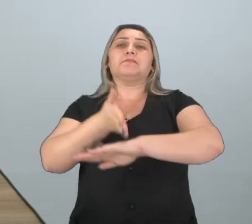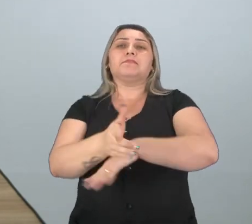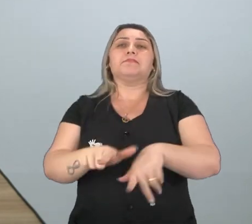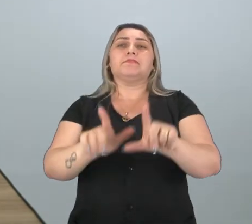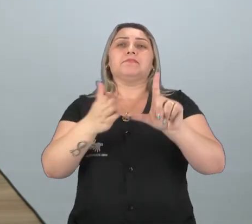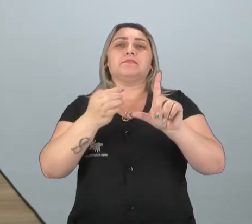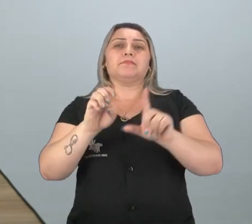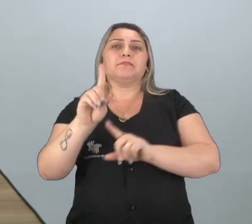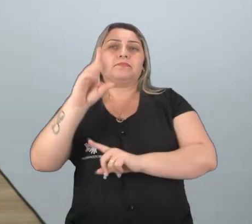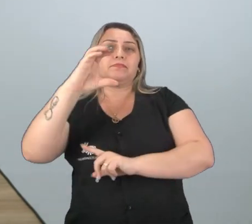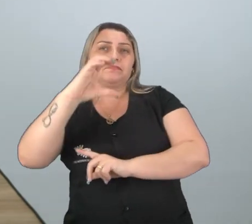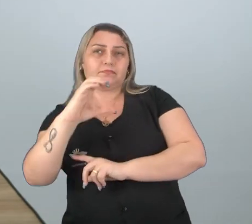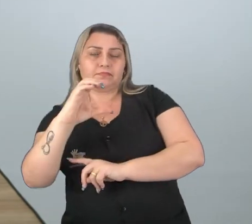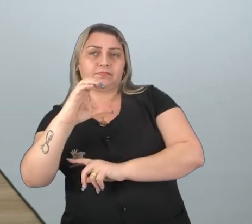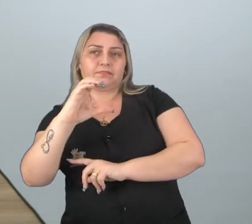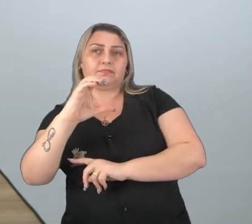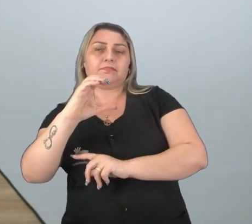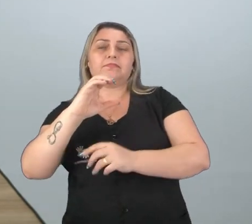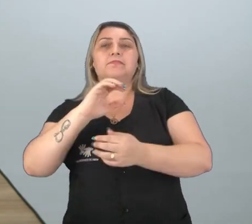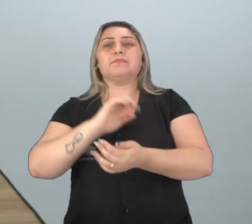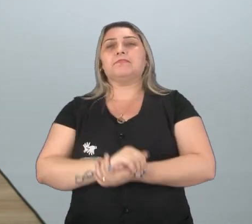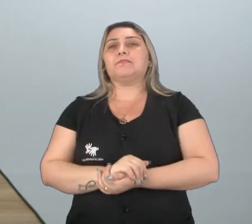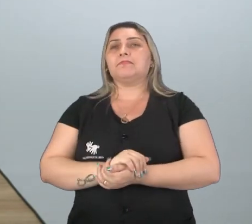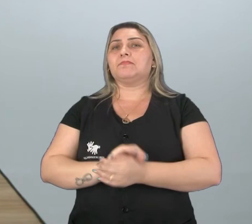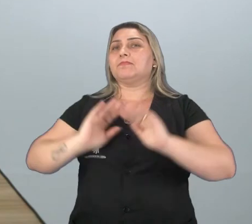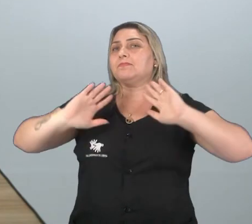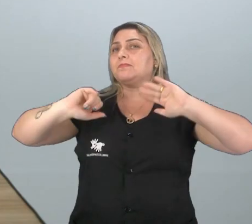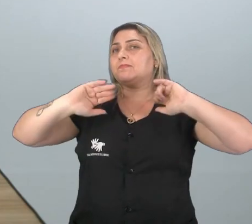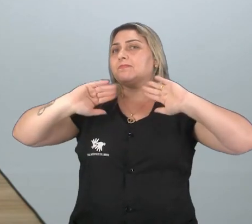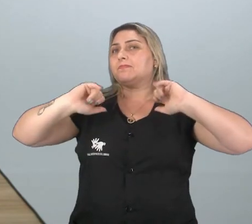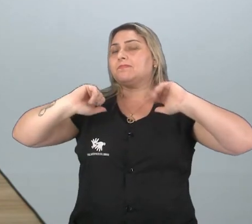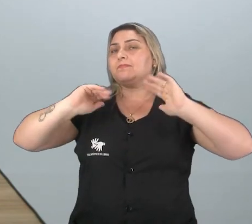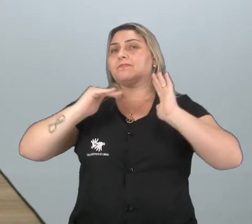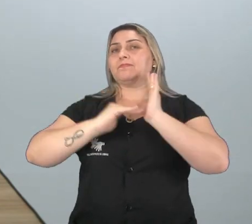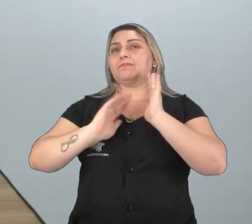aulas, acesse a plataforma Eduque.